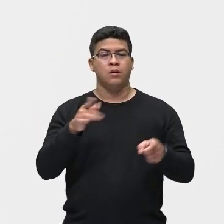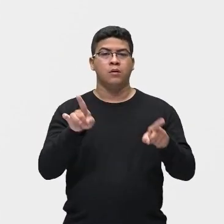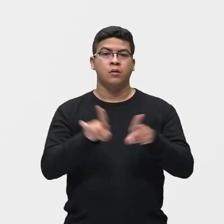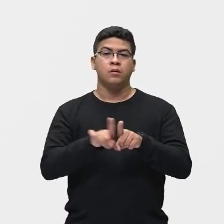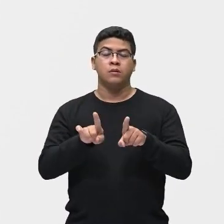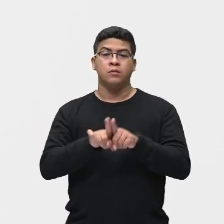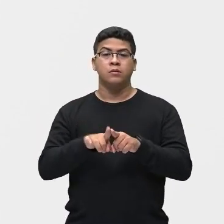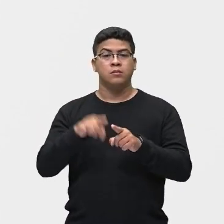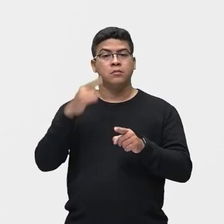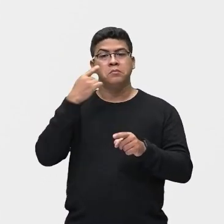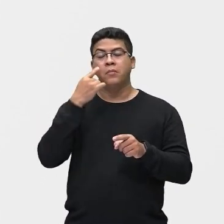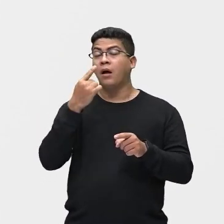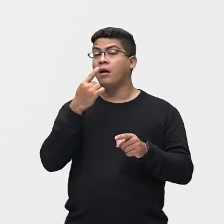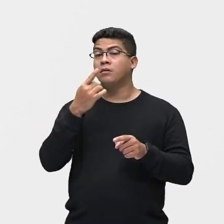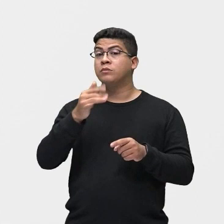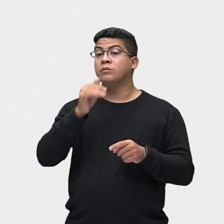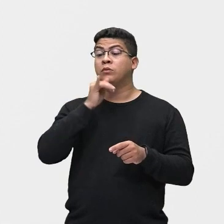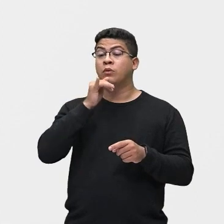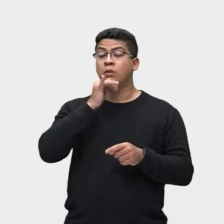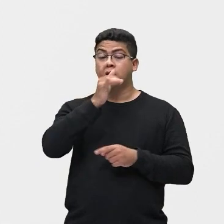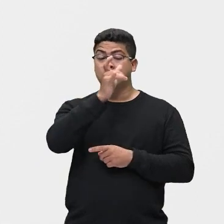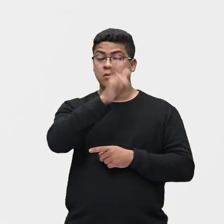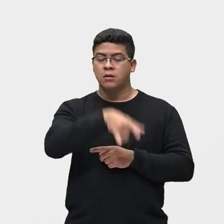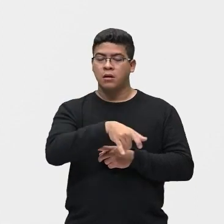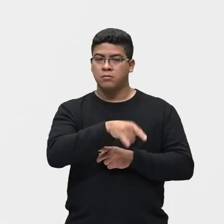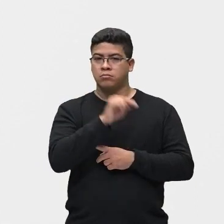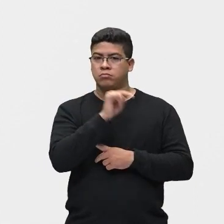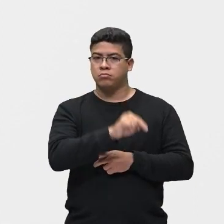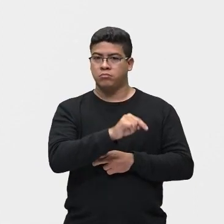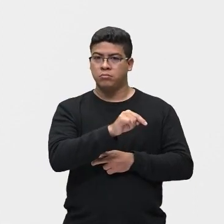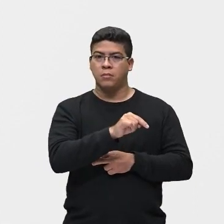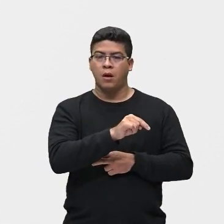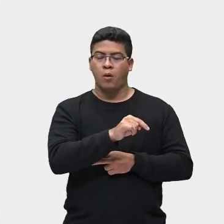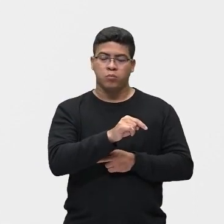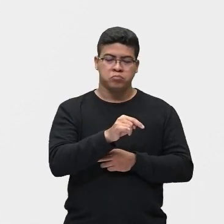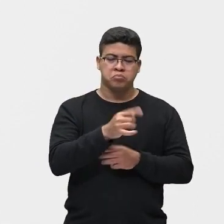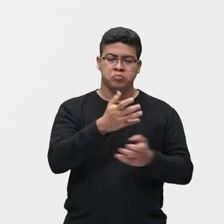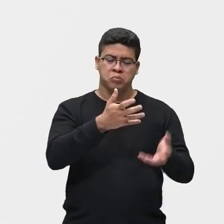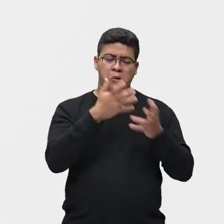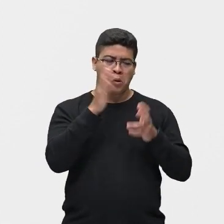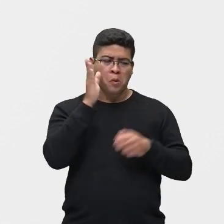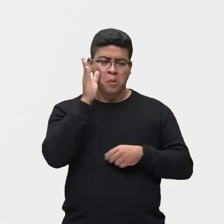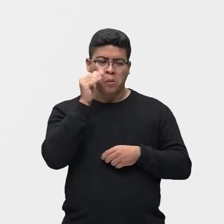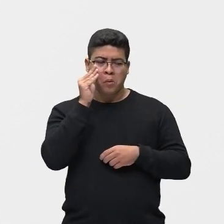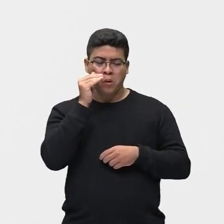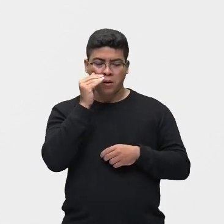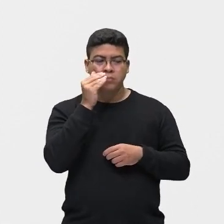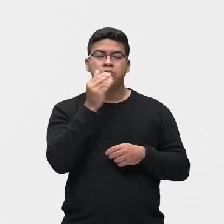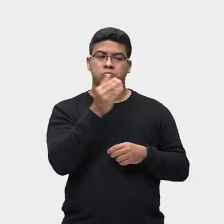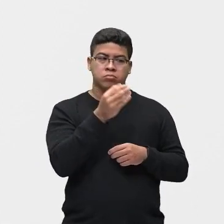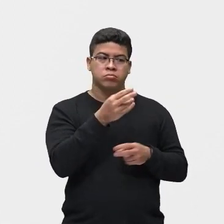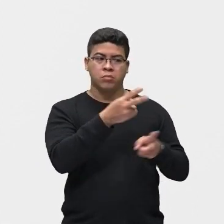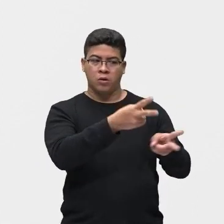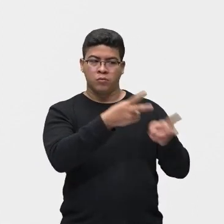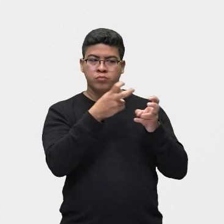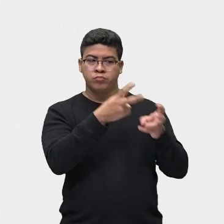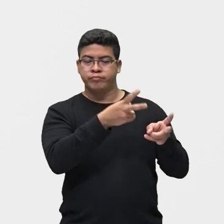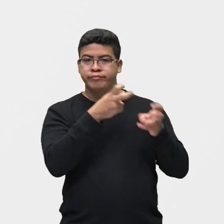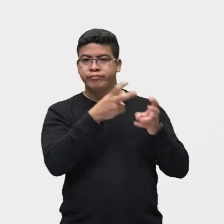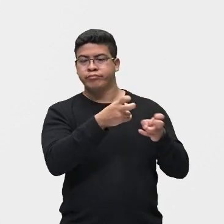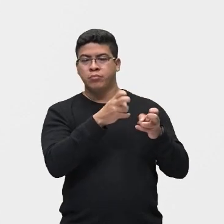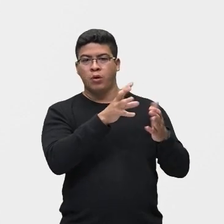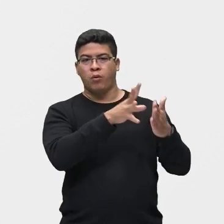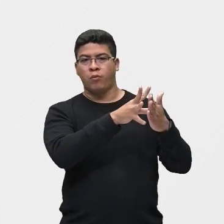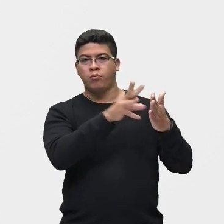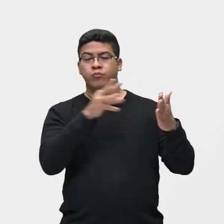seus seguidores e fiéis que se identificam com a sua postura religiosa diante dos desafios da vida. Muito